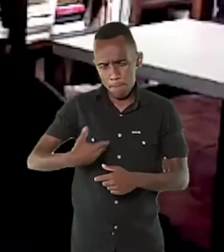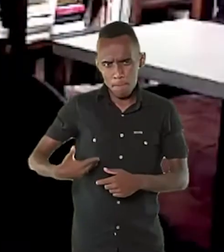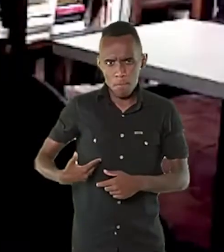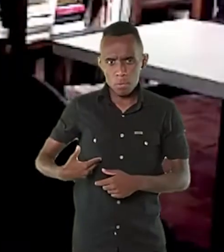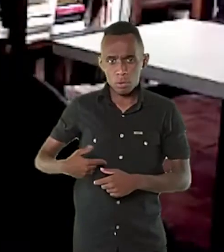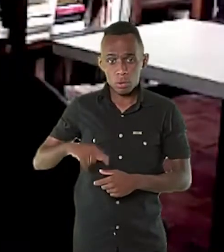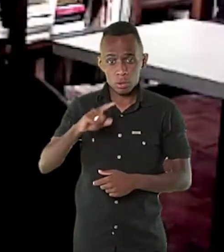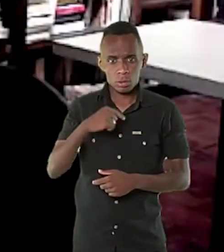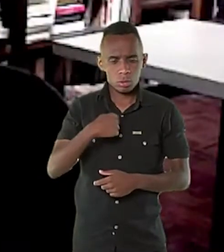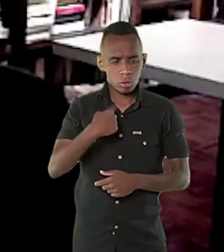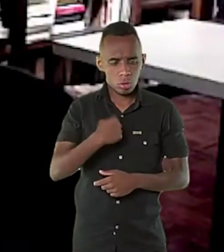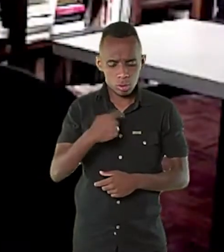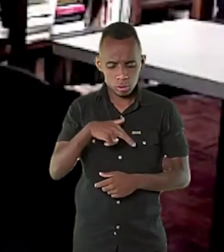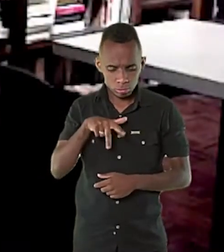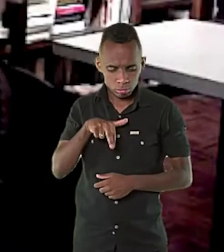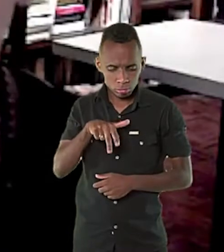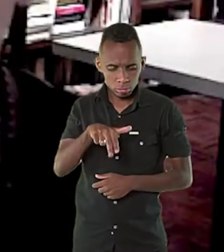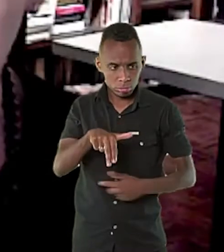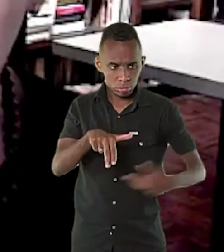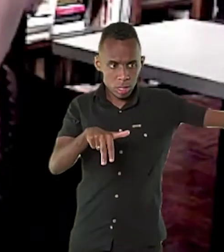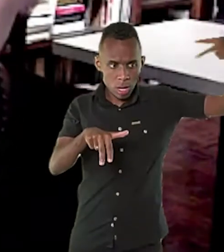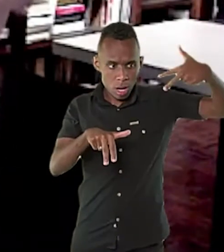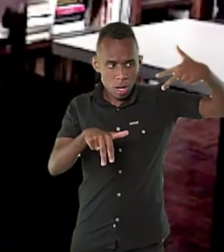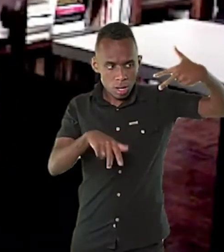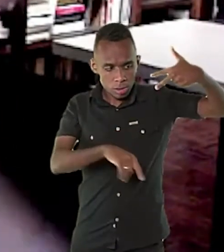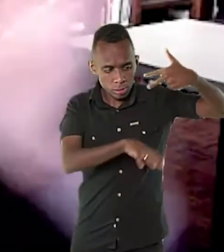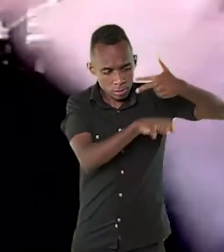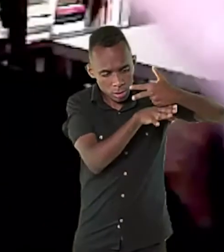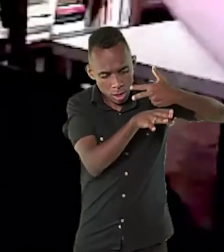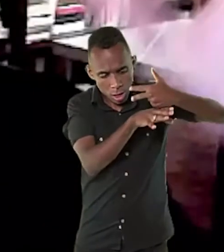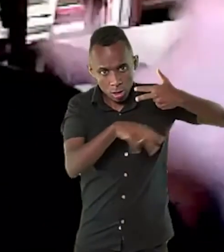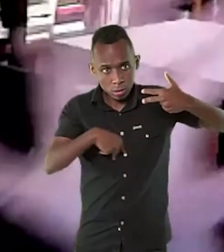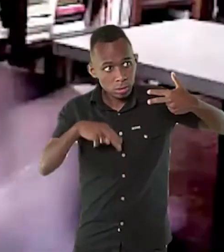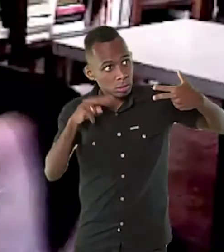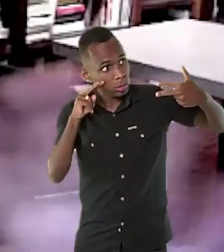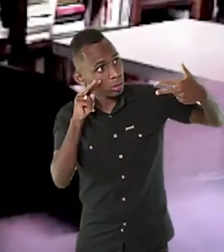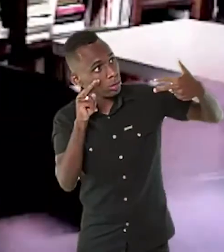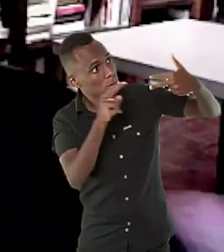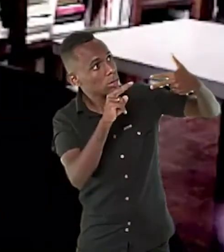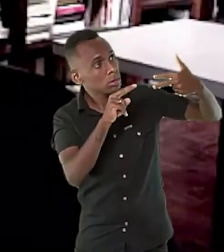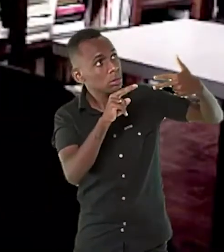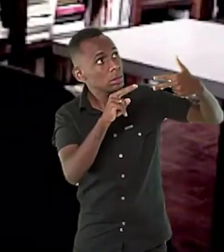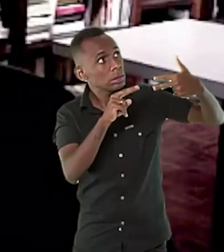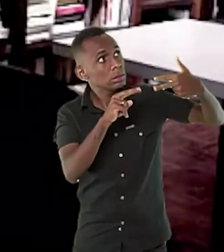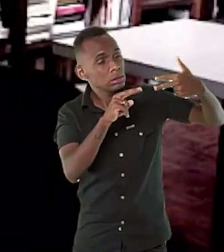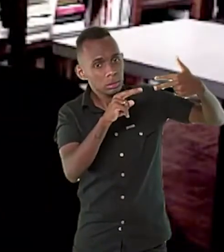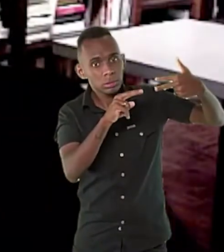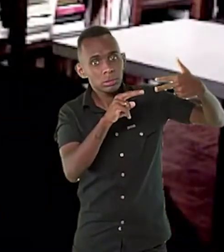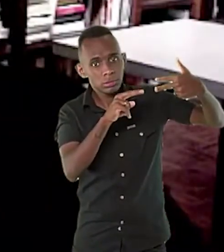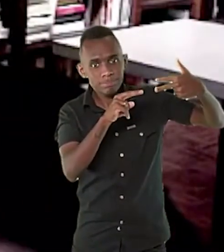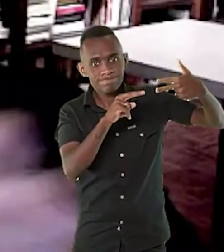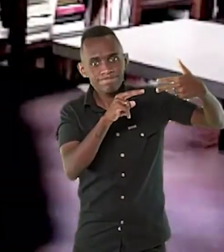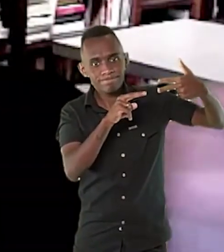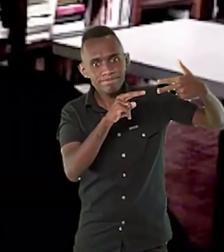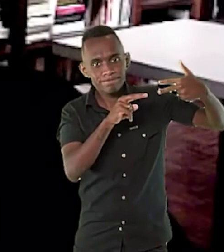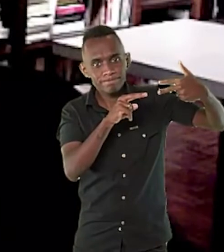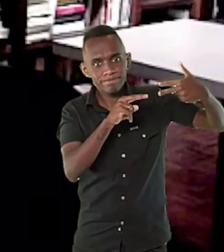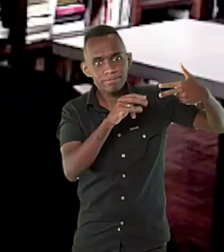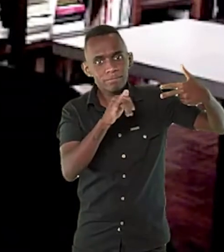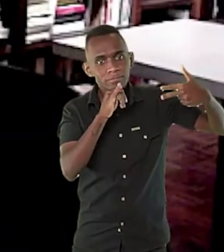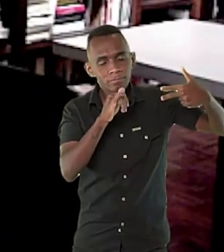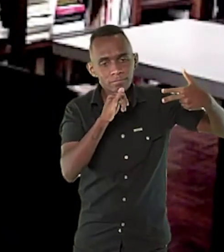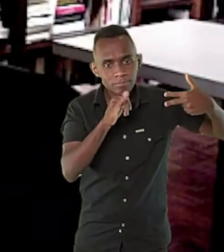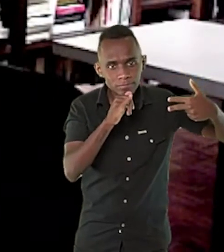passar você é escaneado. E se você olhar, no fundo está lá você como uma mancha